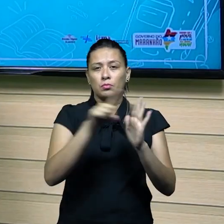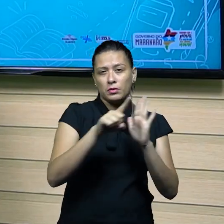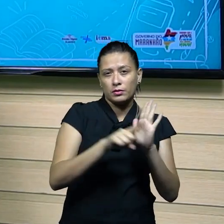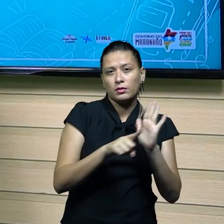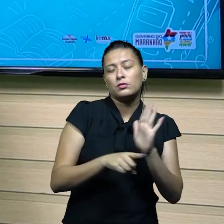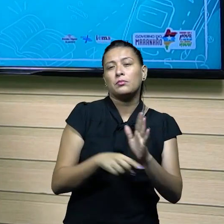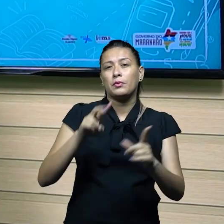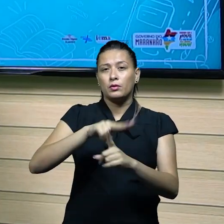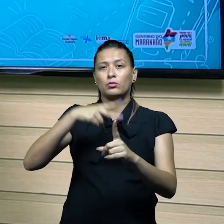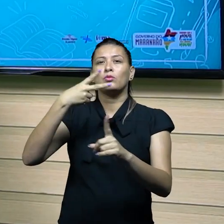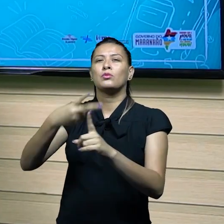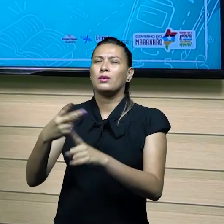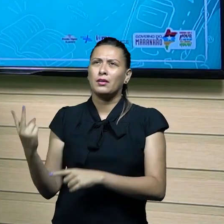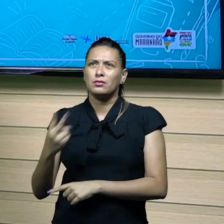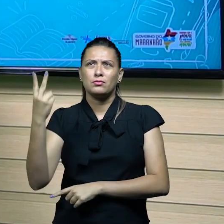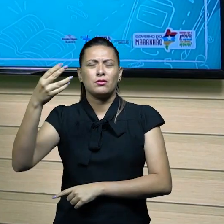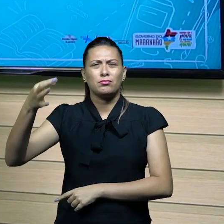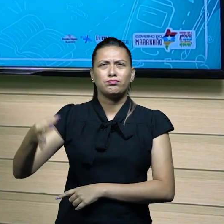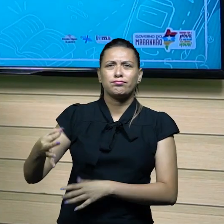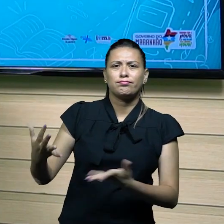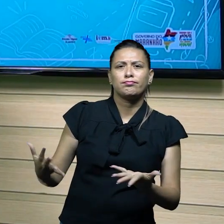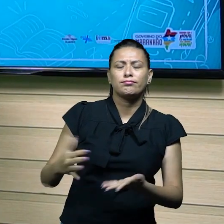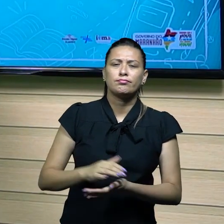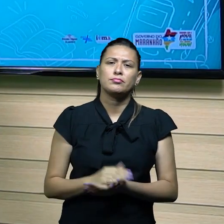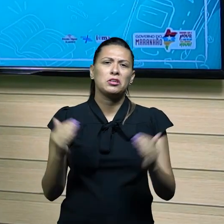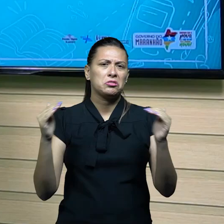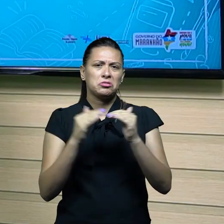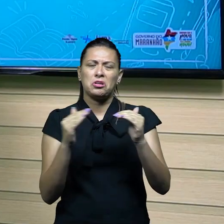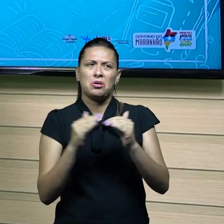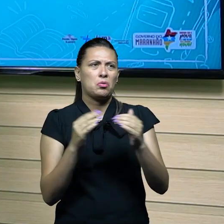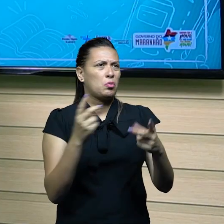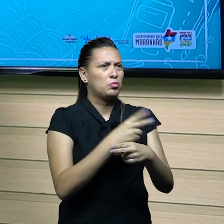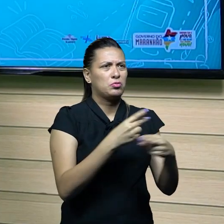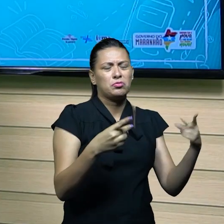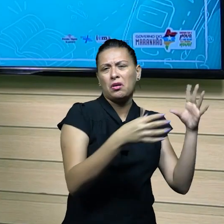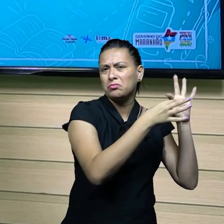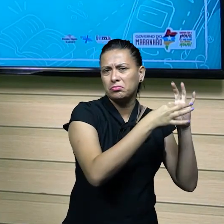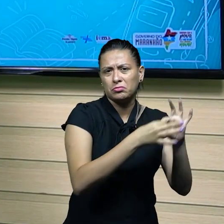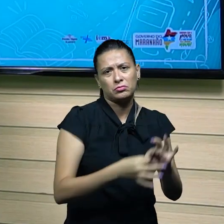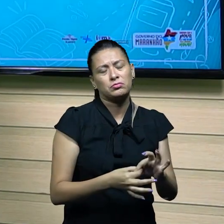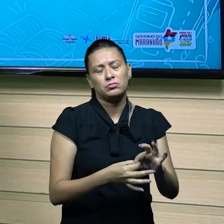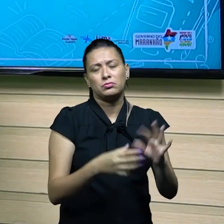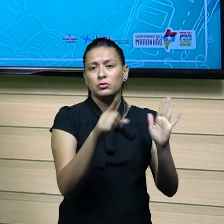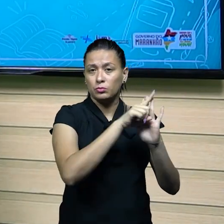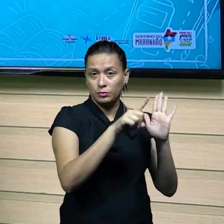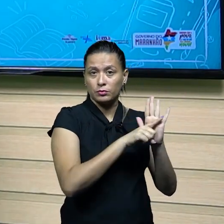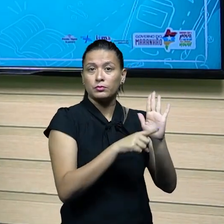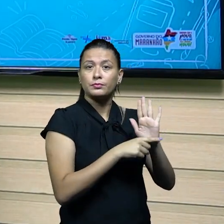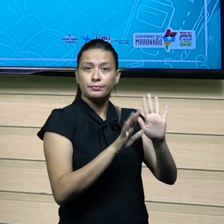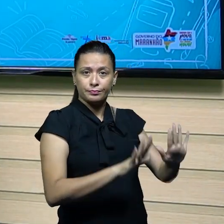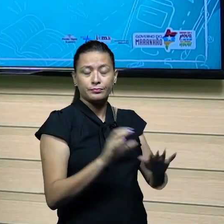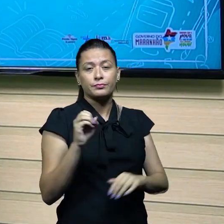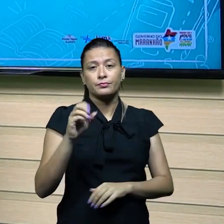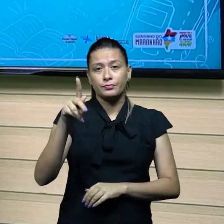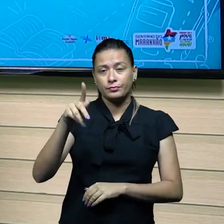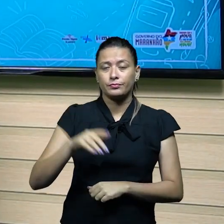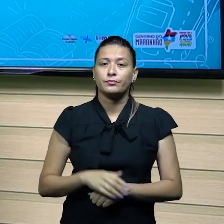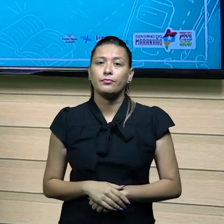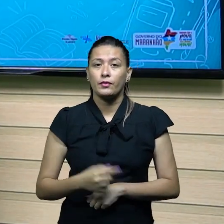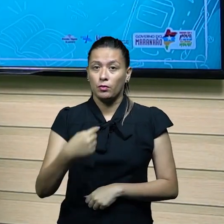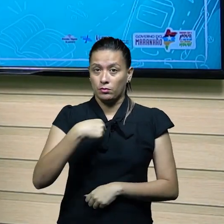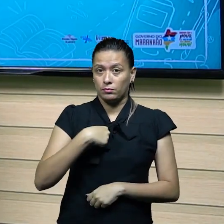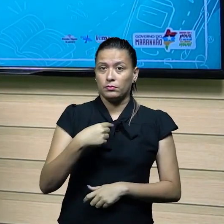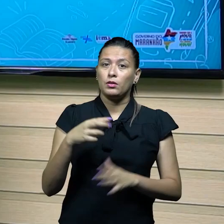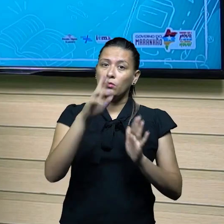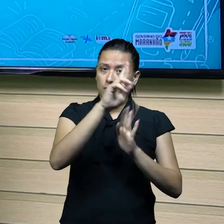várias situações que eu determinei nesse planejamento, ok? Então, a partir do momento que eu faço esse relatório, eu consigo avaliar se o que eu planejei está